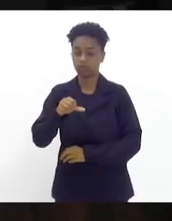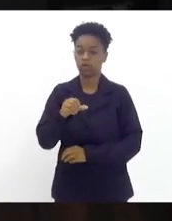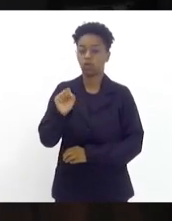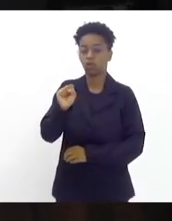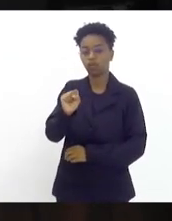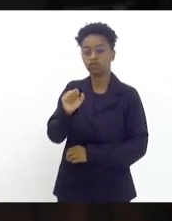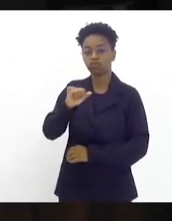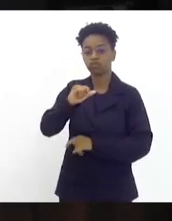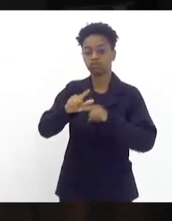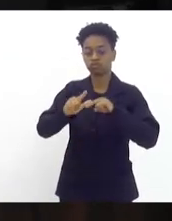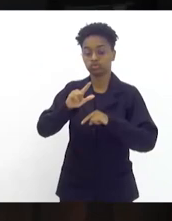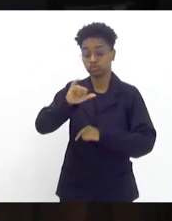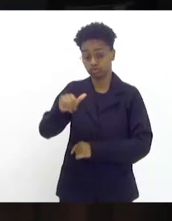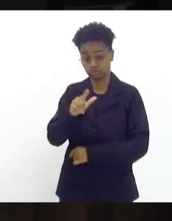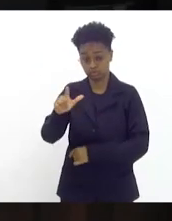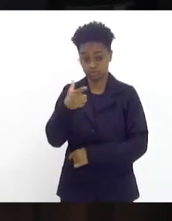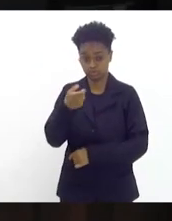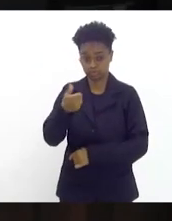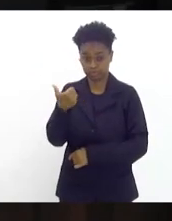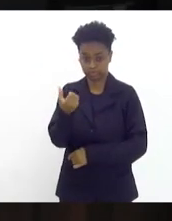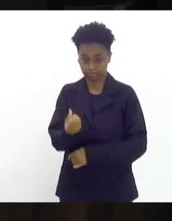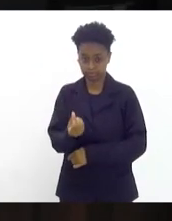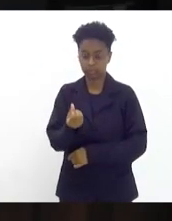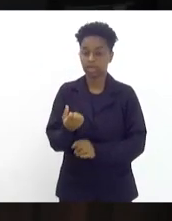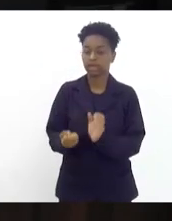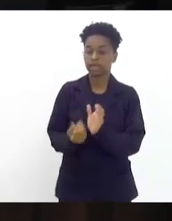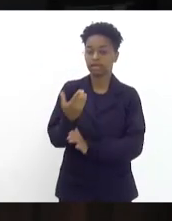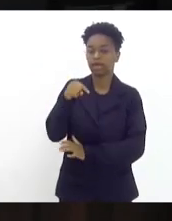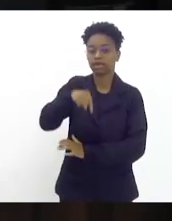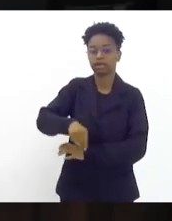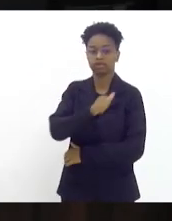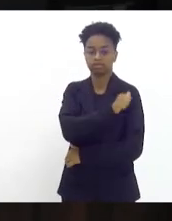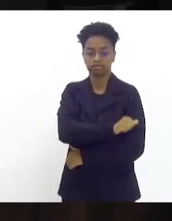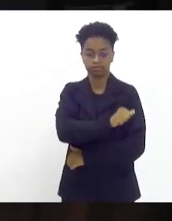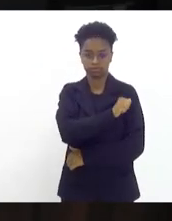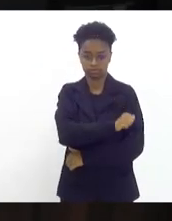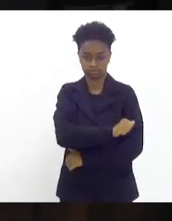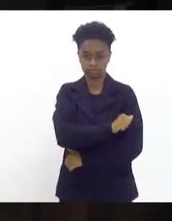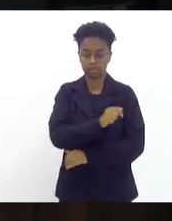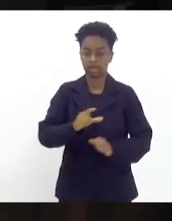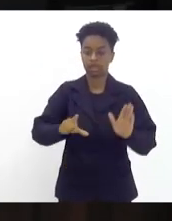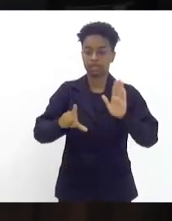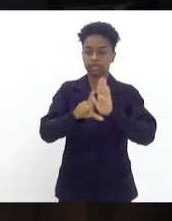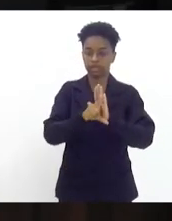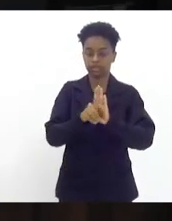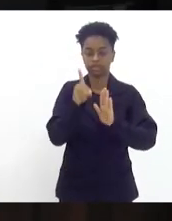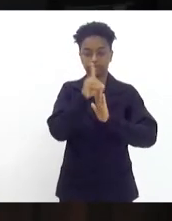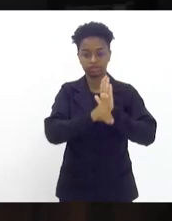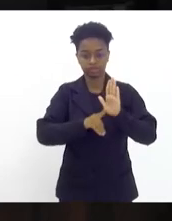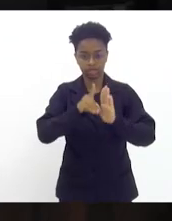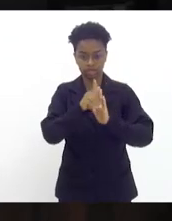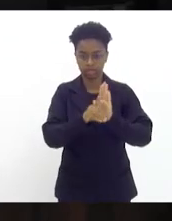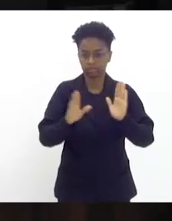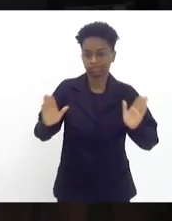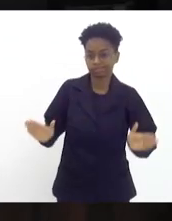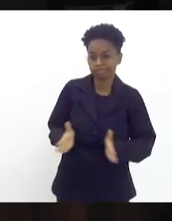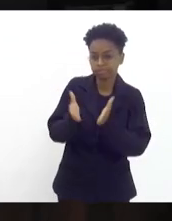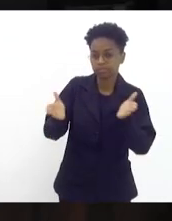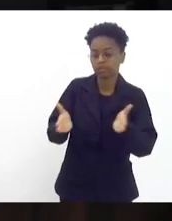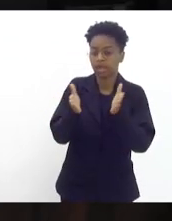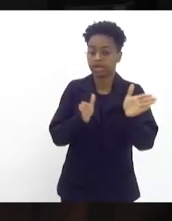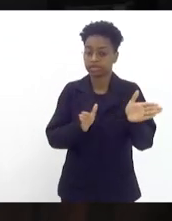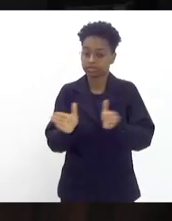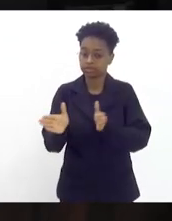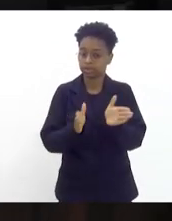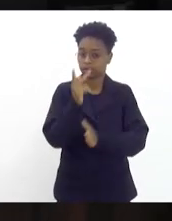2016 que institui no âmbito do Estado do Rio de Janeiro a lei de diretrizes para a promoção da sensibilidade